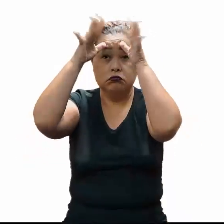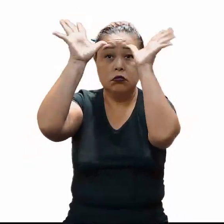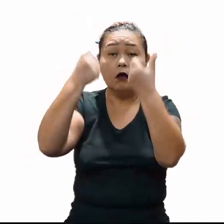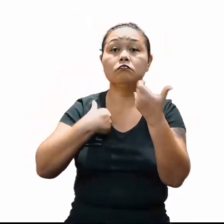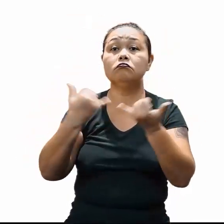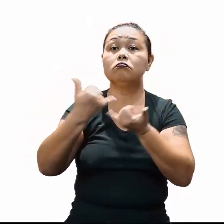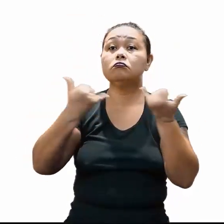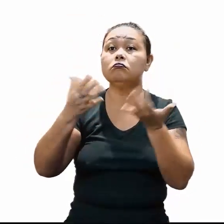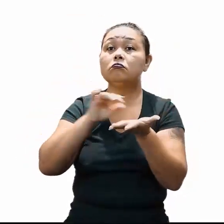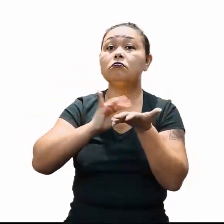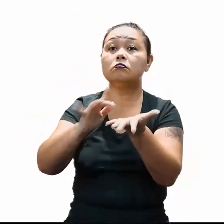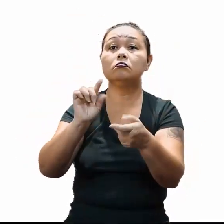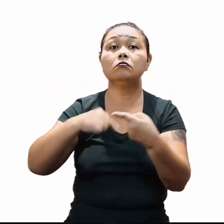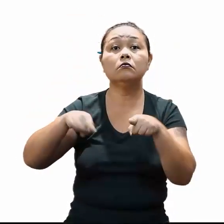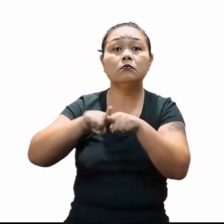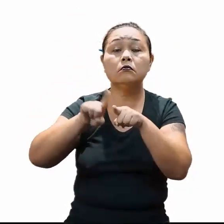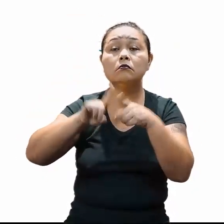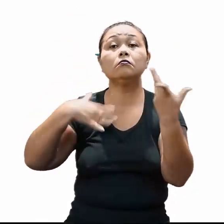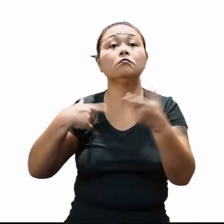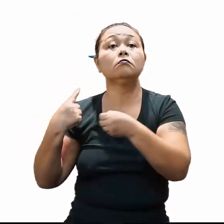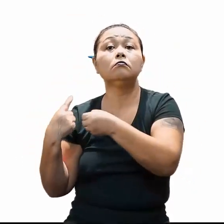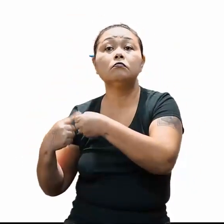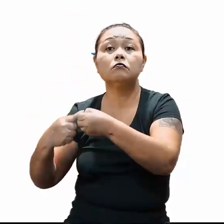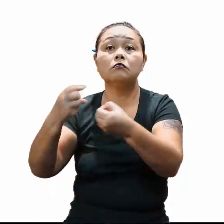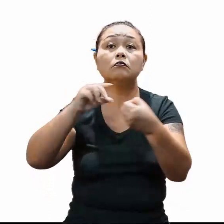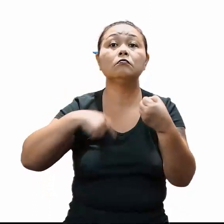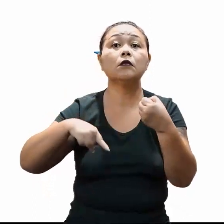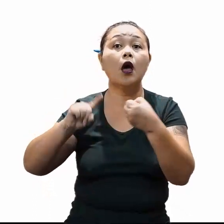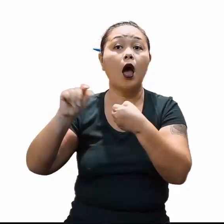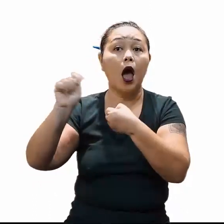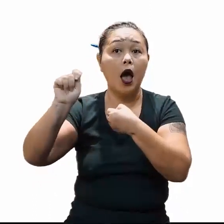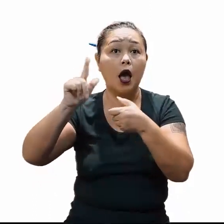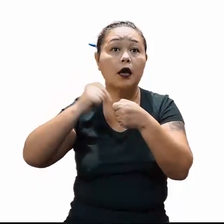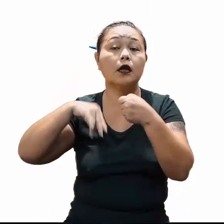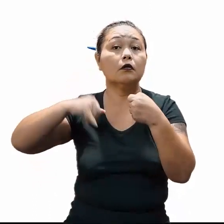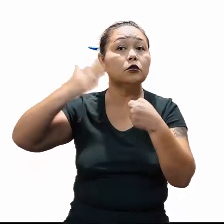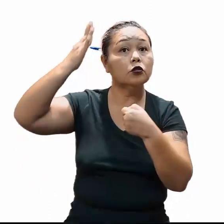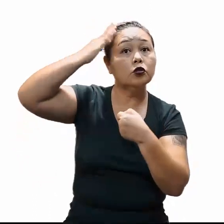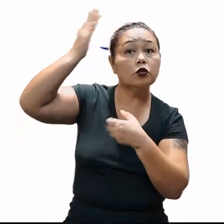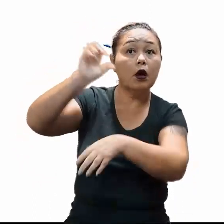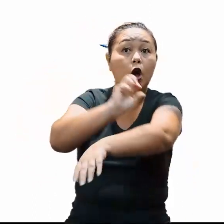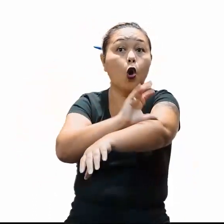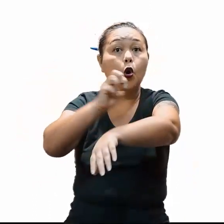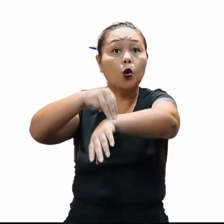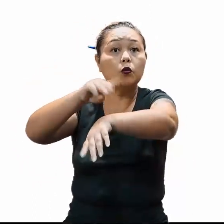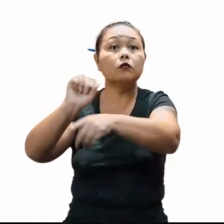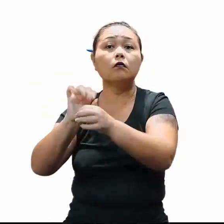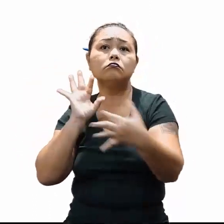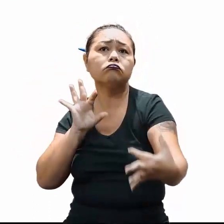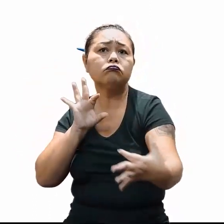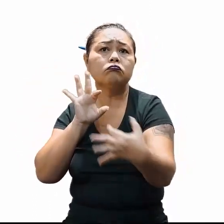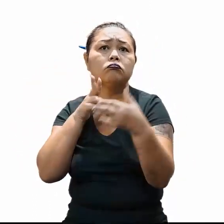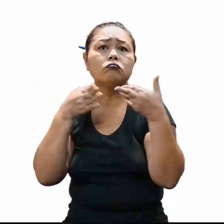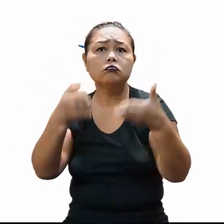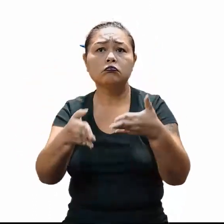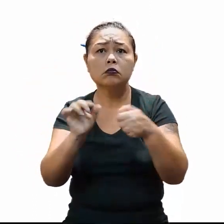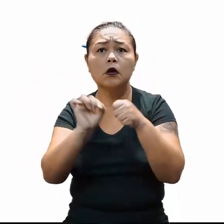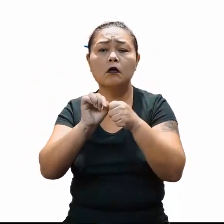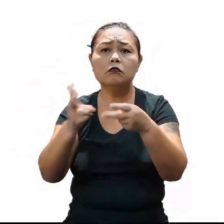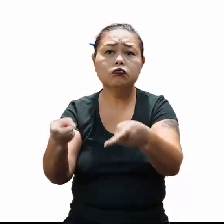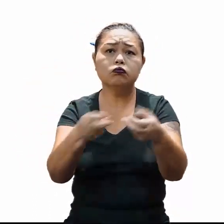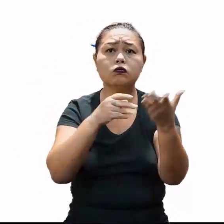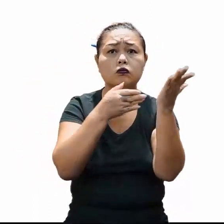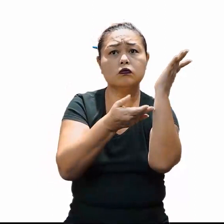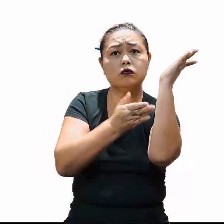falamos, Ariquemes de Paraná, Costa Marques estão diretamente relacionados ao extrativismo da borracha